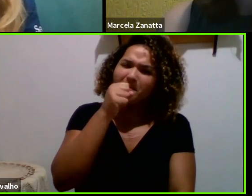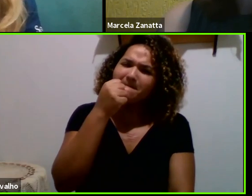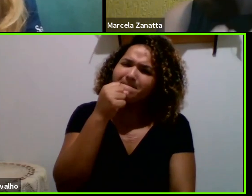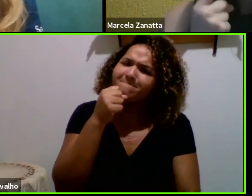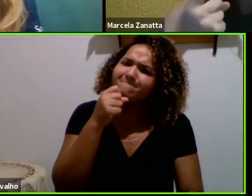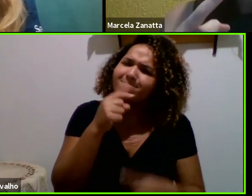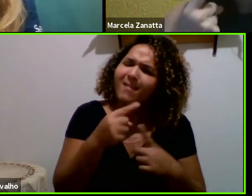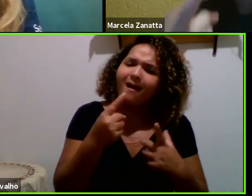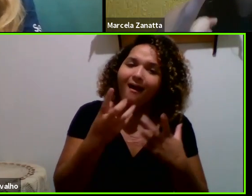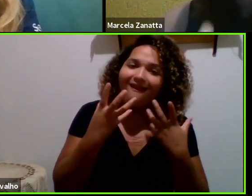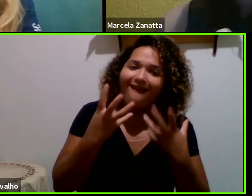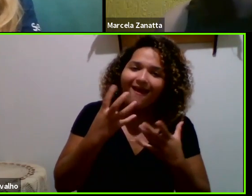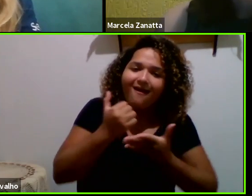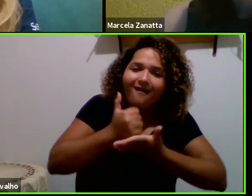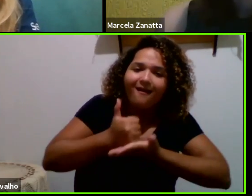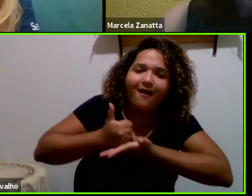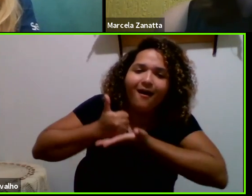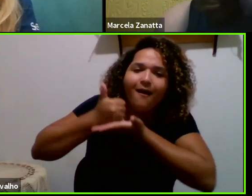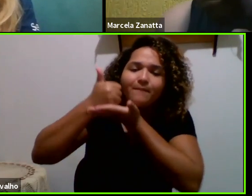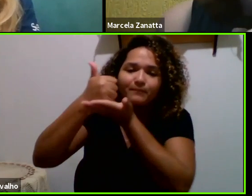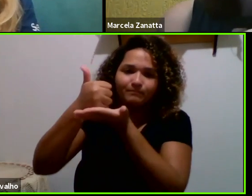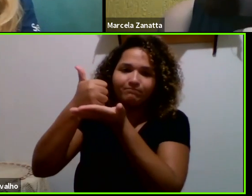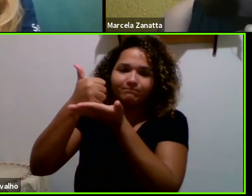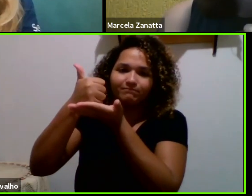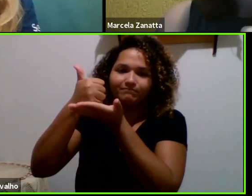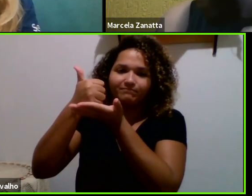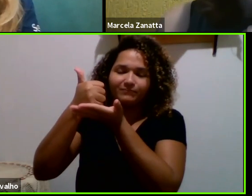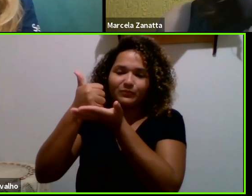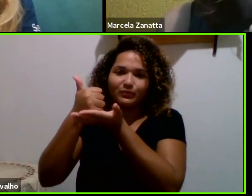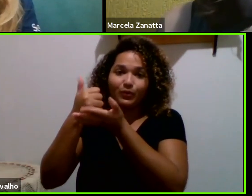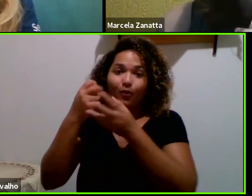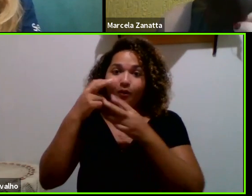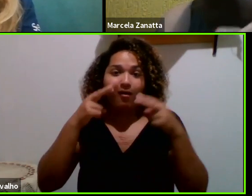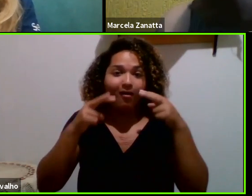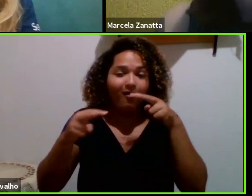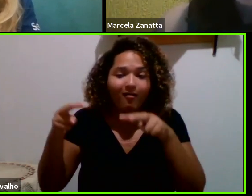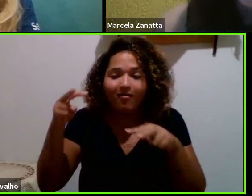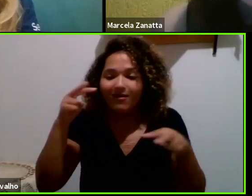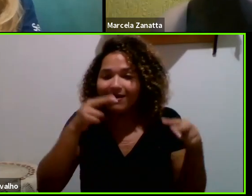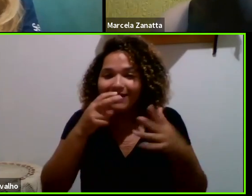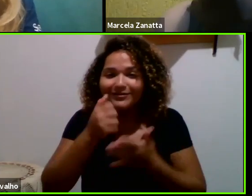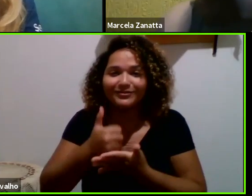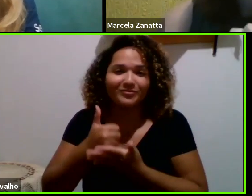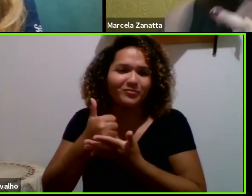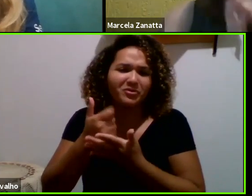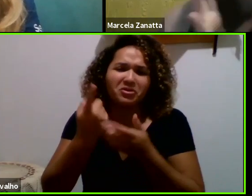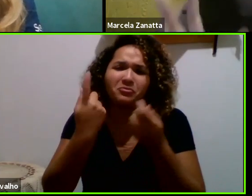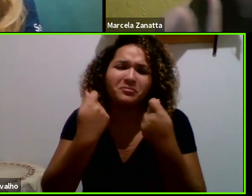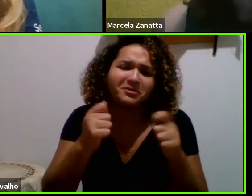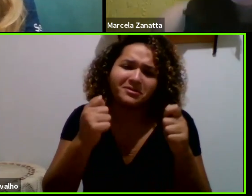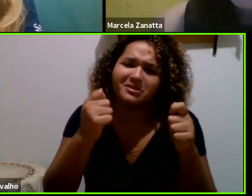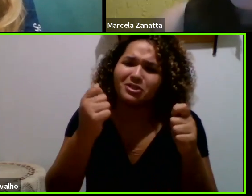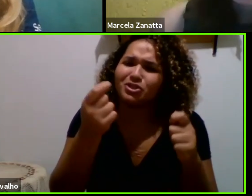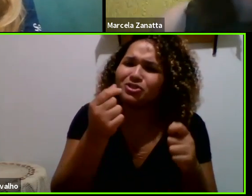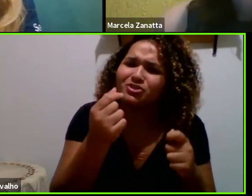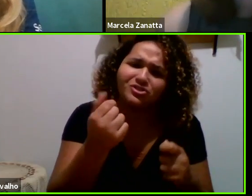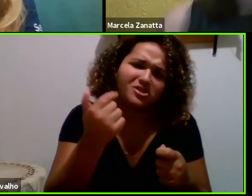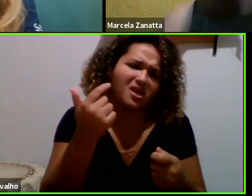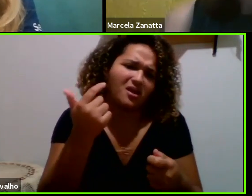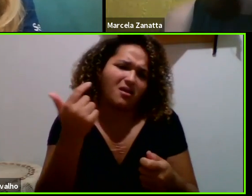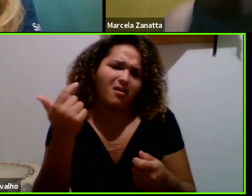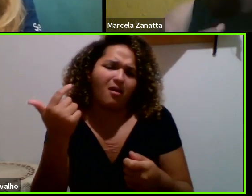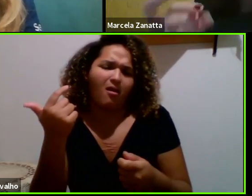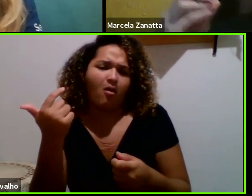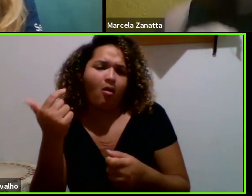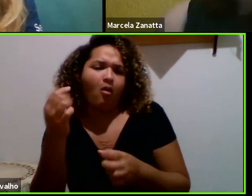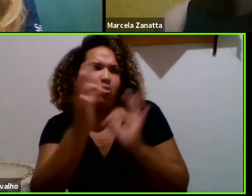de apoio, ela busca olhares de apoio. E tudo isso, gente, não precisa de tecnologia nenhuma, não precisa de dinheiro para fazer, precisa